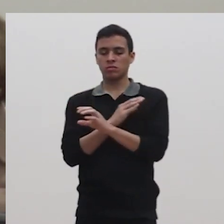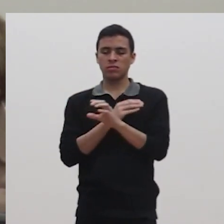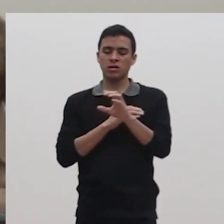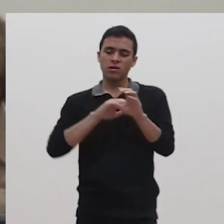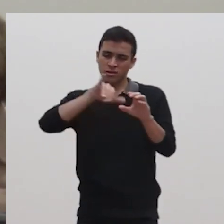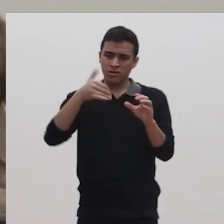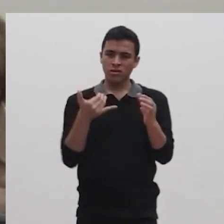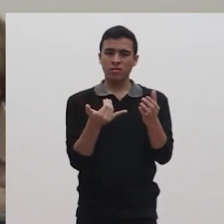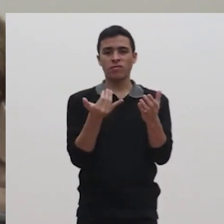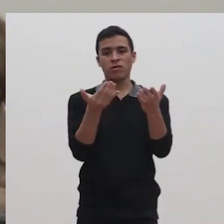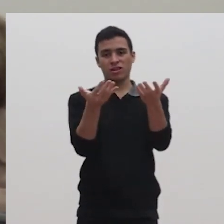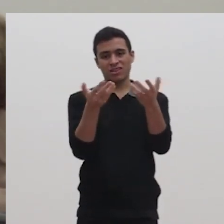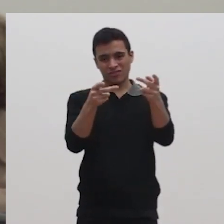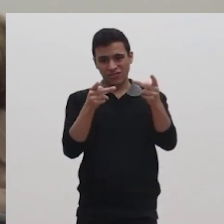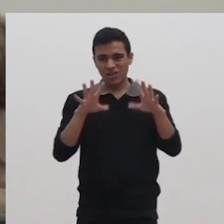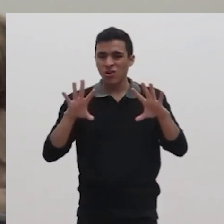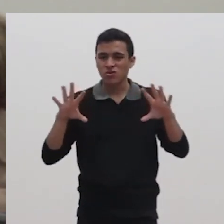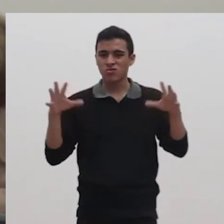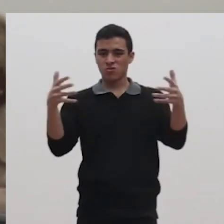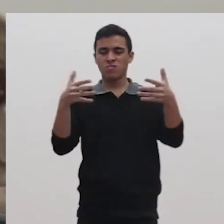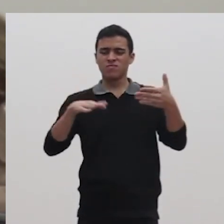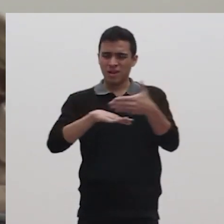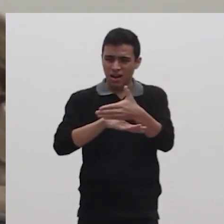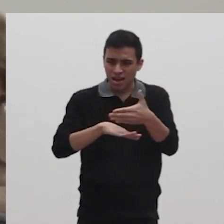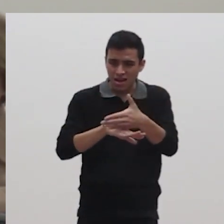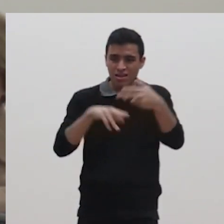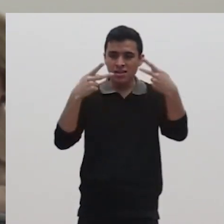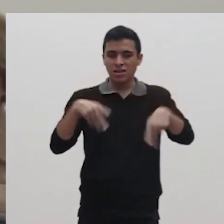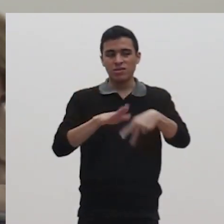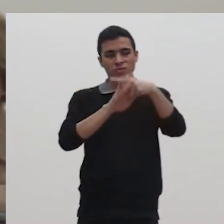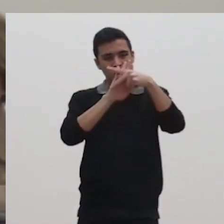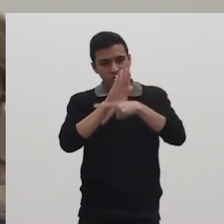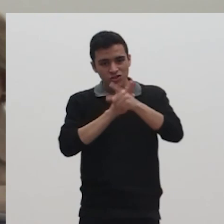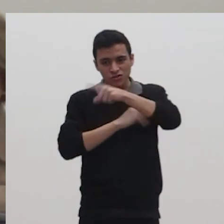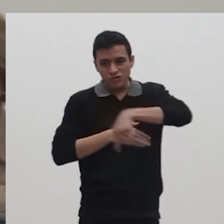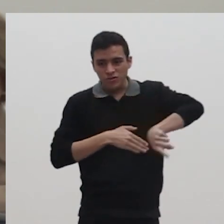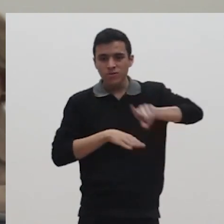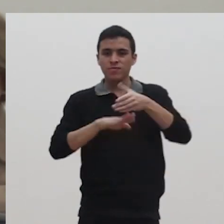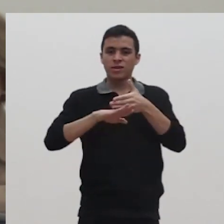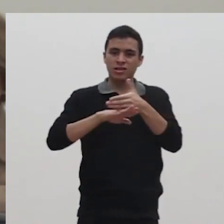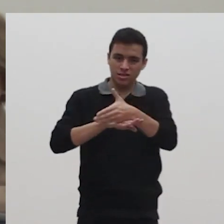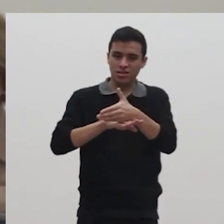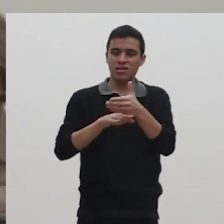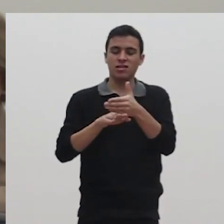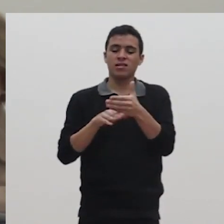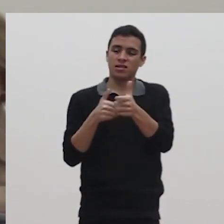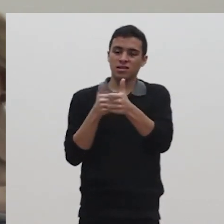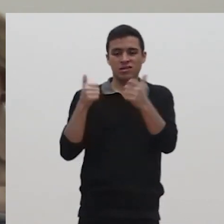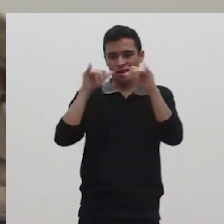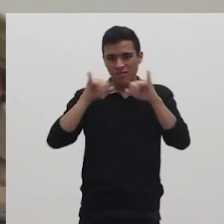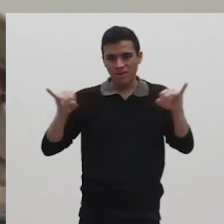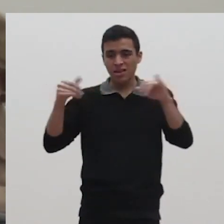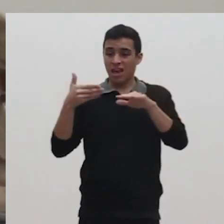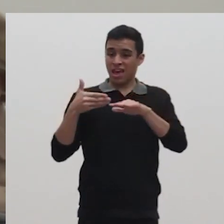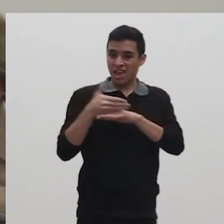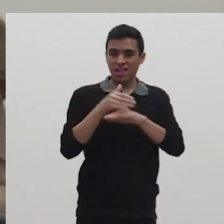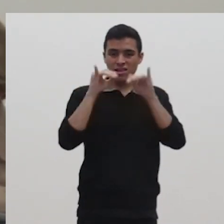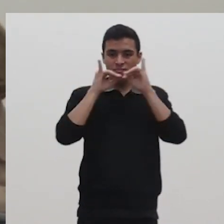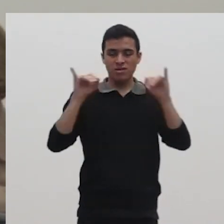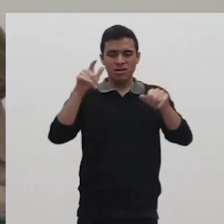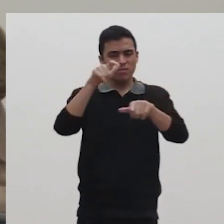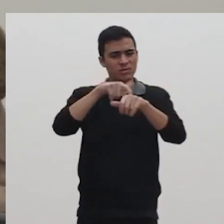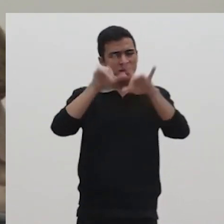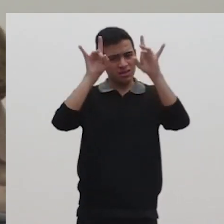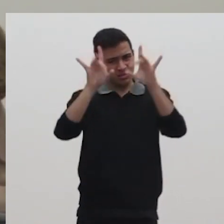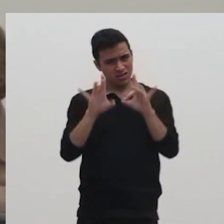de convidá-los todos e todas para que participem desse projeto, para que participem dessa campanha, para que entrem nessa campanha. Esse é um momento